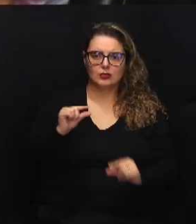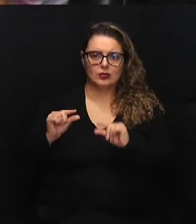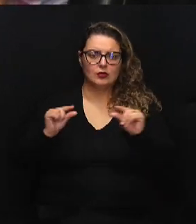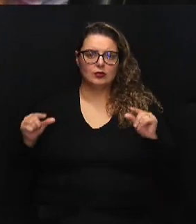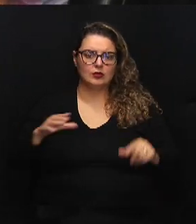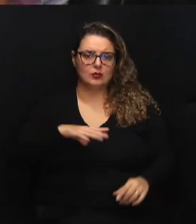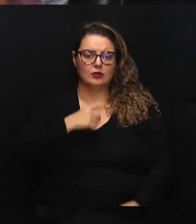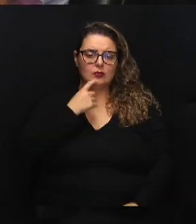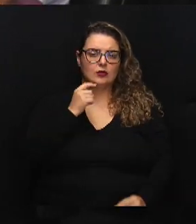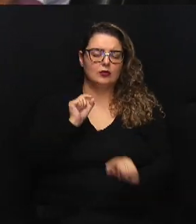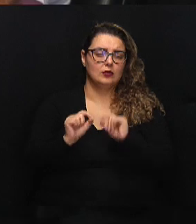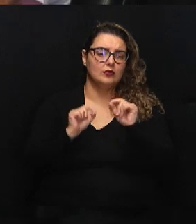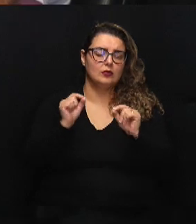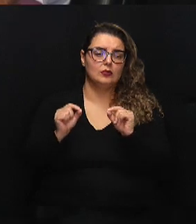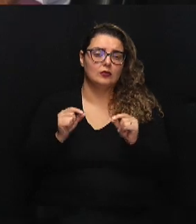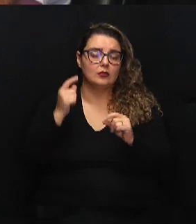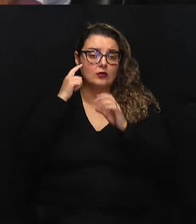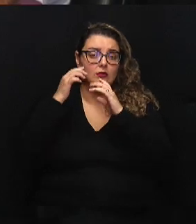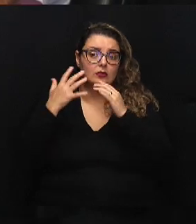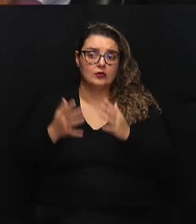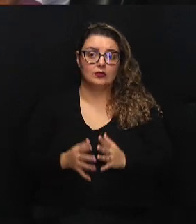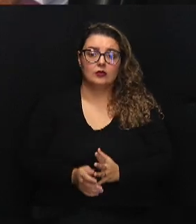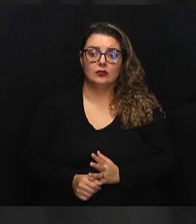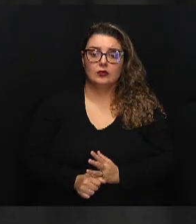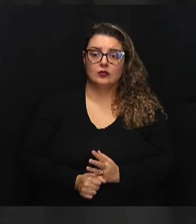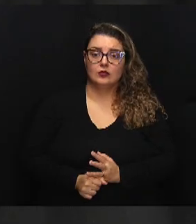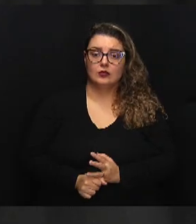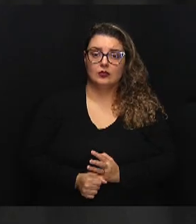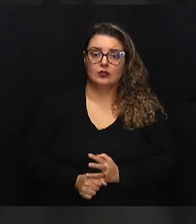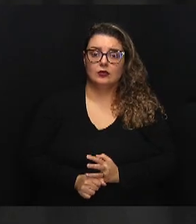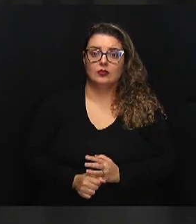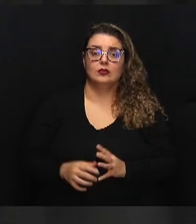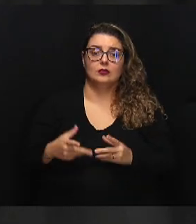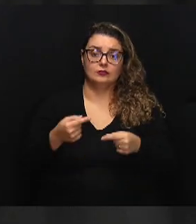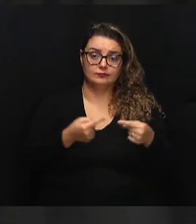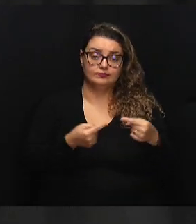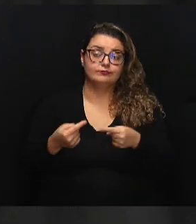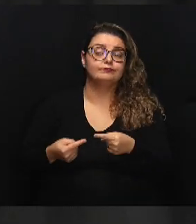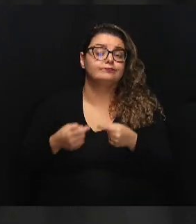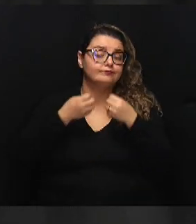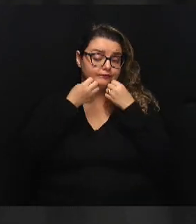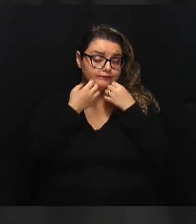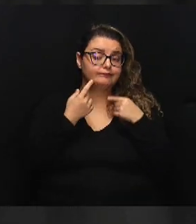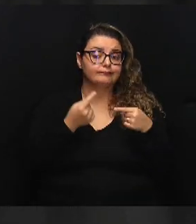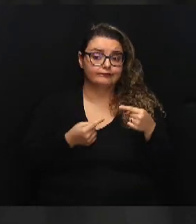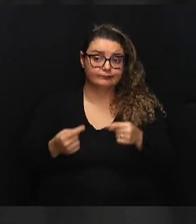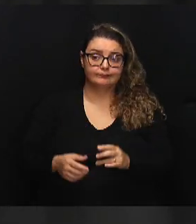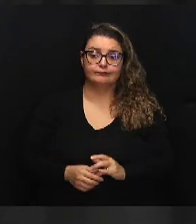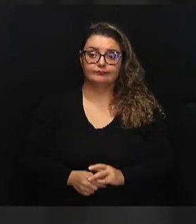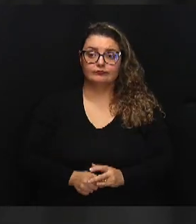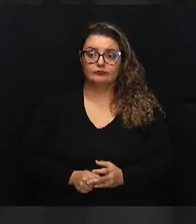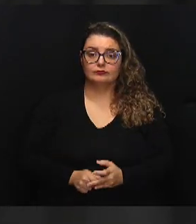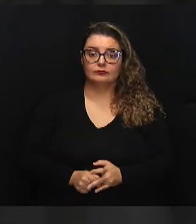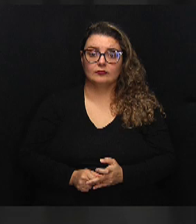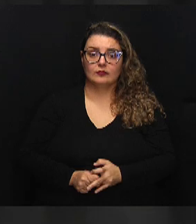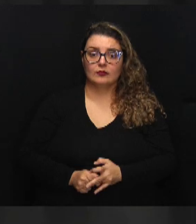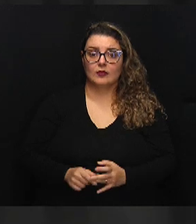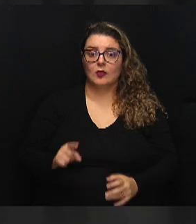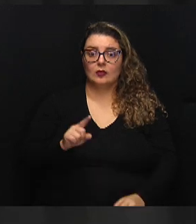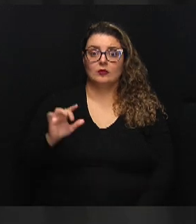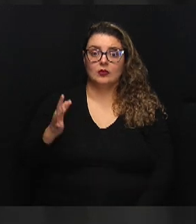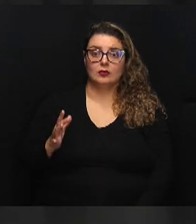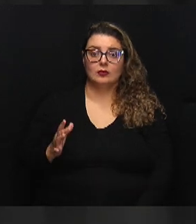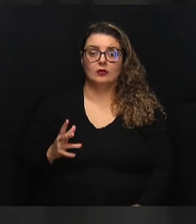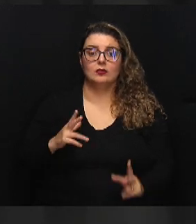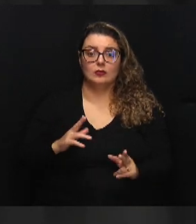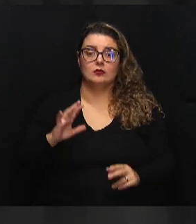município. O que se pensa nisso? Tudo isso tem que ser discutido e bem discutido, para não acontecer o que está